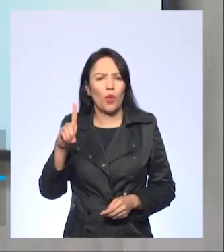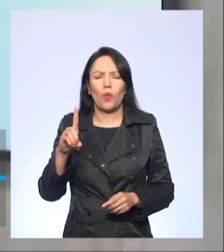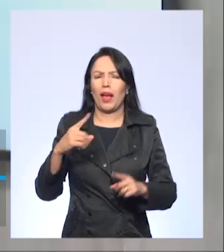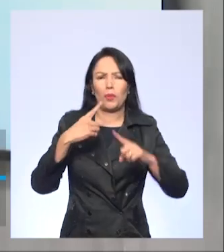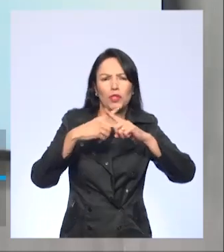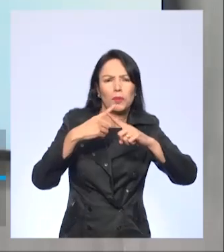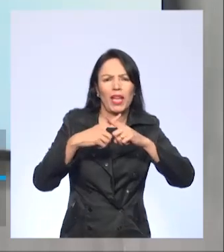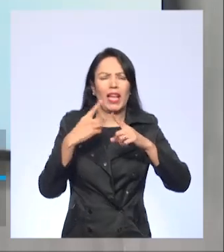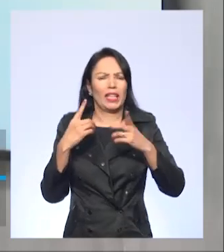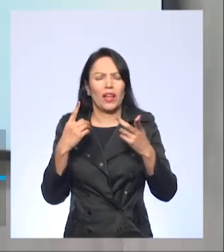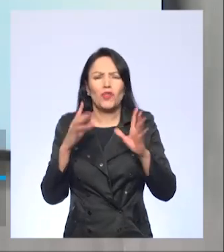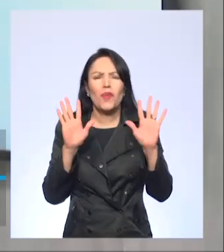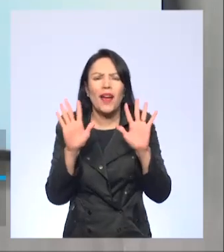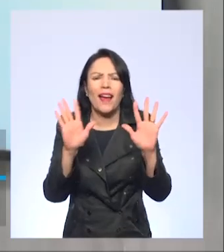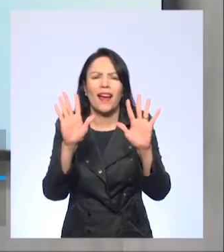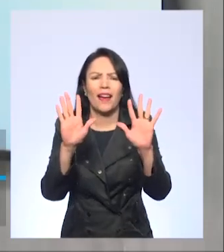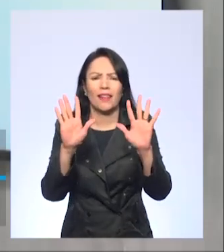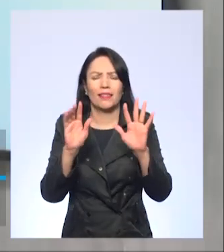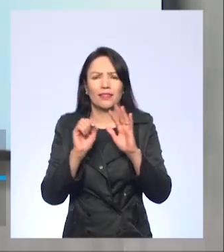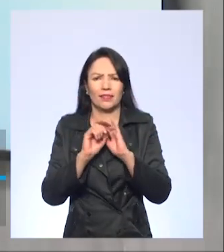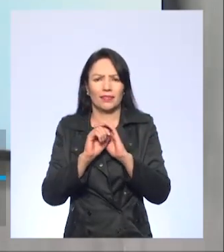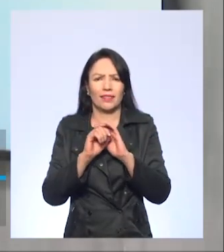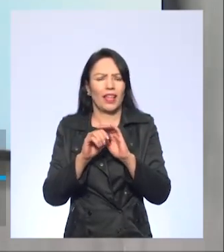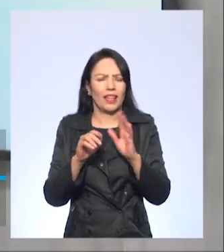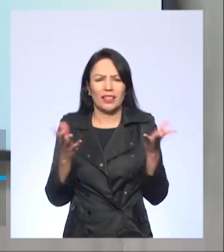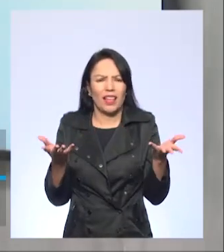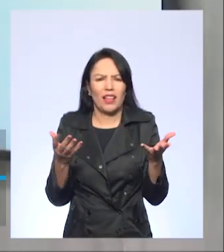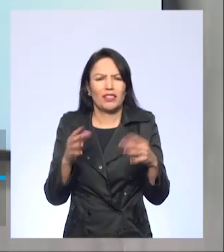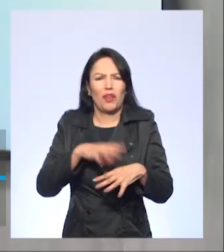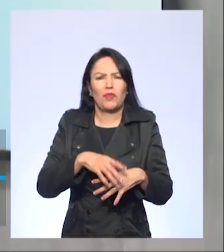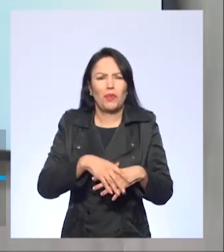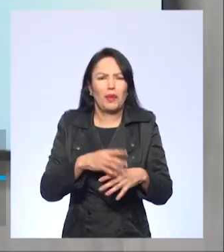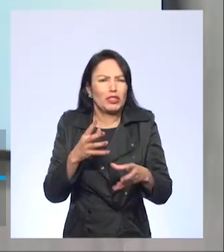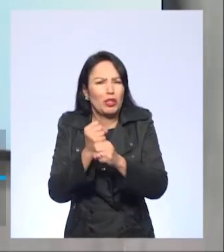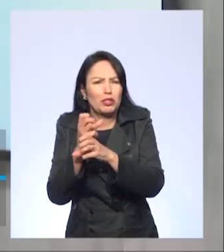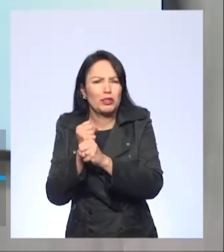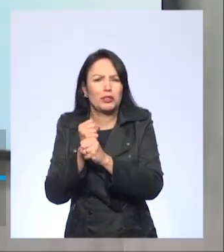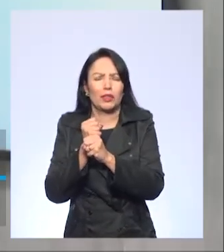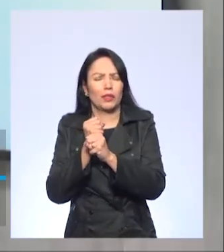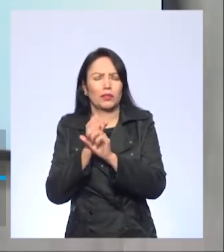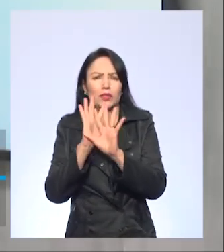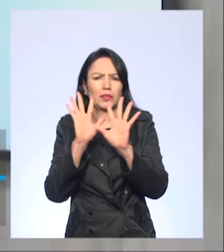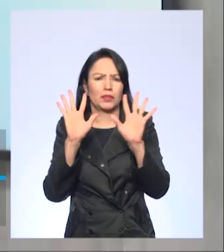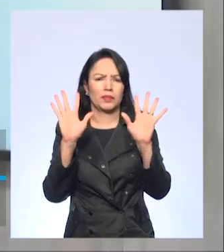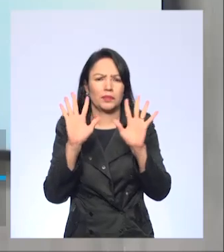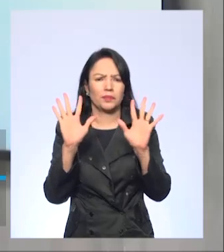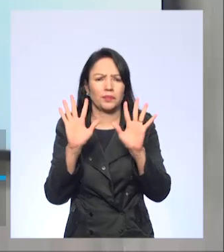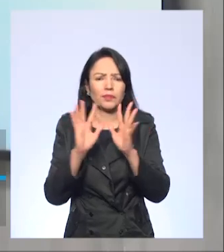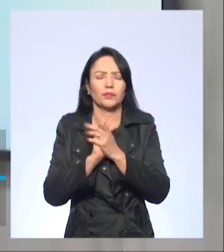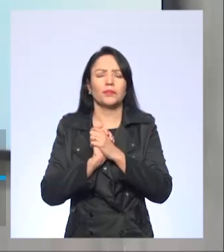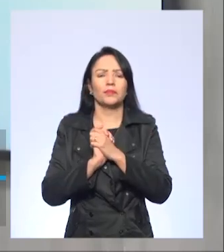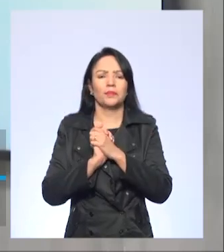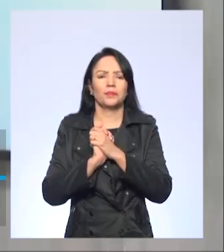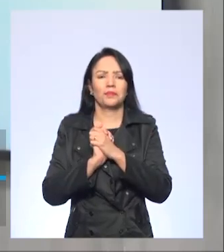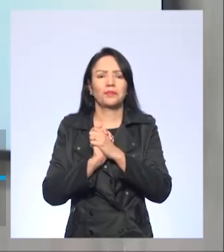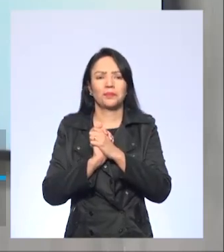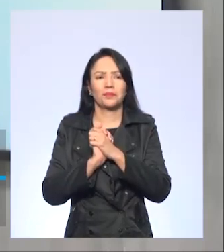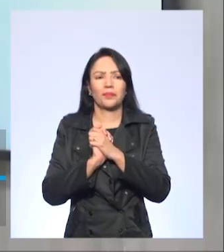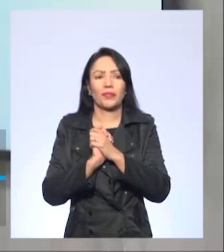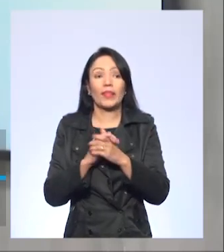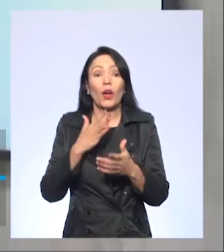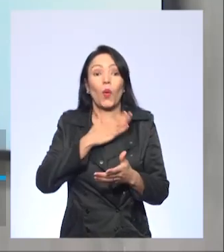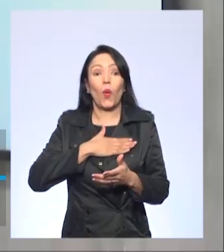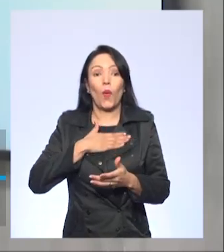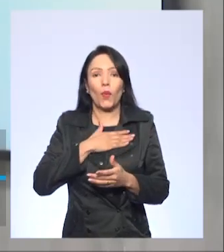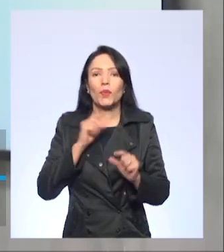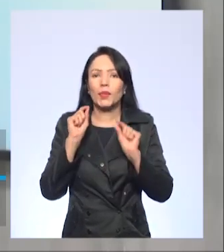cruz, isola o x. Para! Ninguém gosta de fazer aritmética. Nem professor de matemática gosta da aritmética. A gente gosta